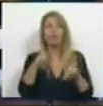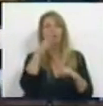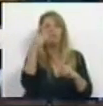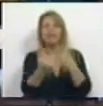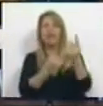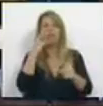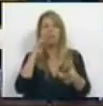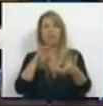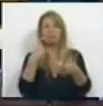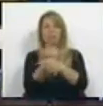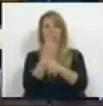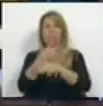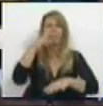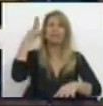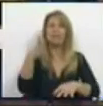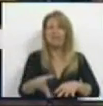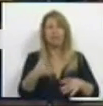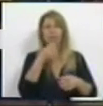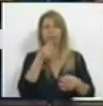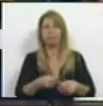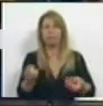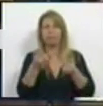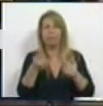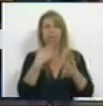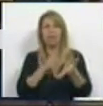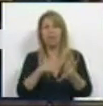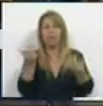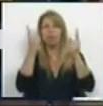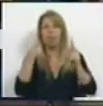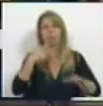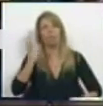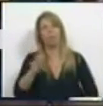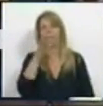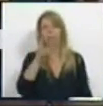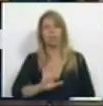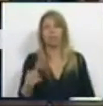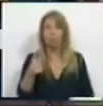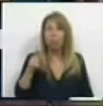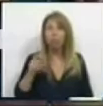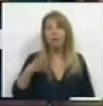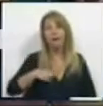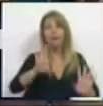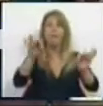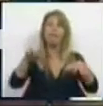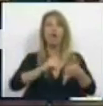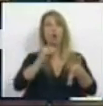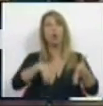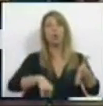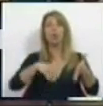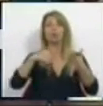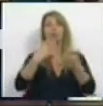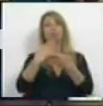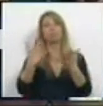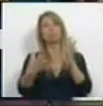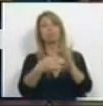e alguma demagogia também. Não vale a pena vir dizer que o Bloco de Esquerda quer acabar com os contratos com as escolas de ensino